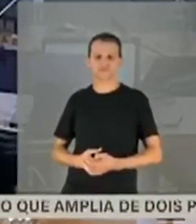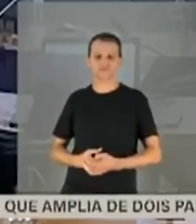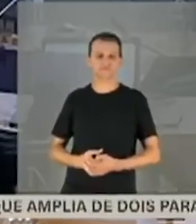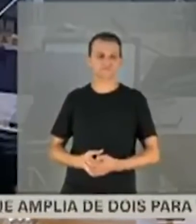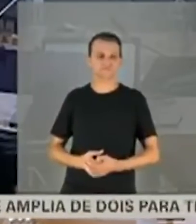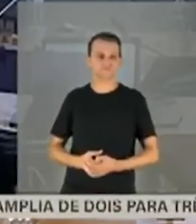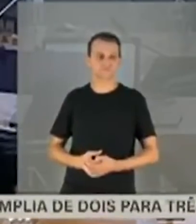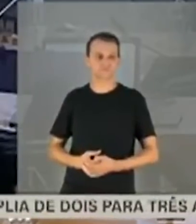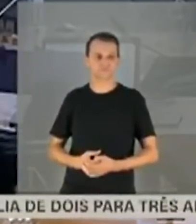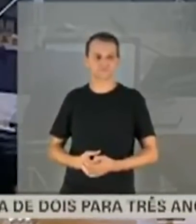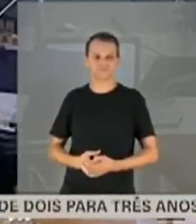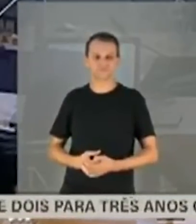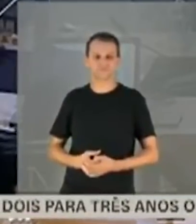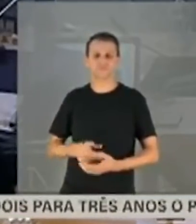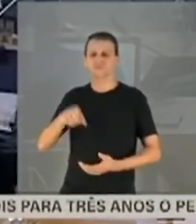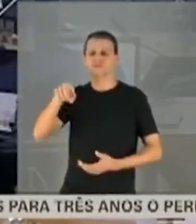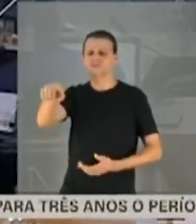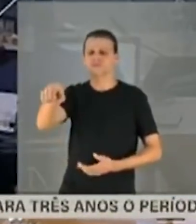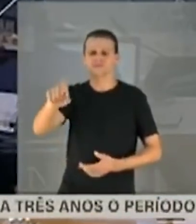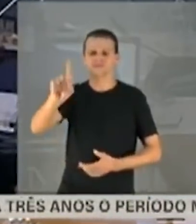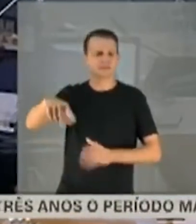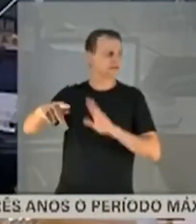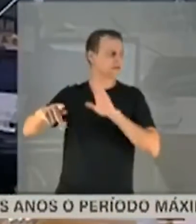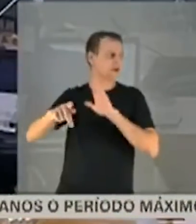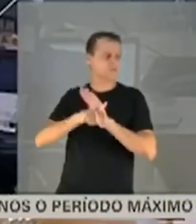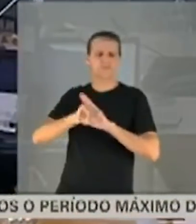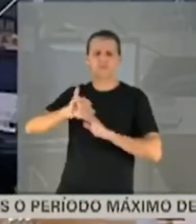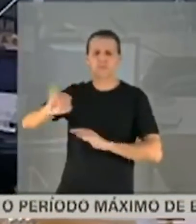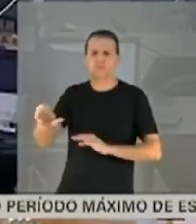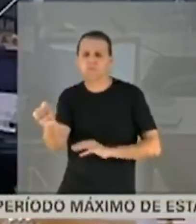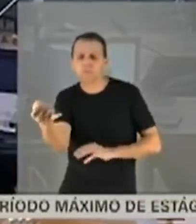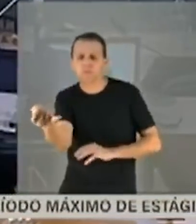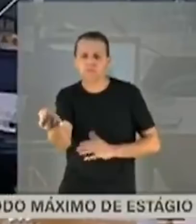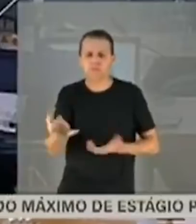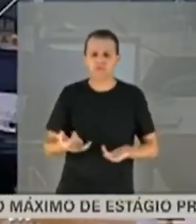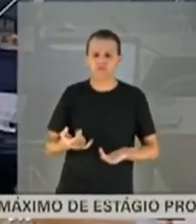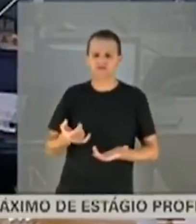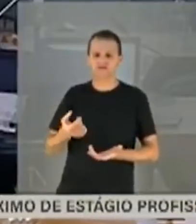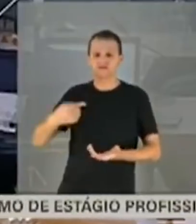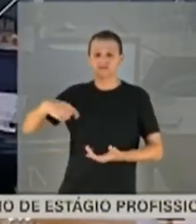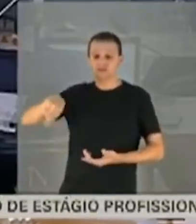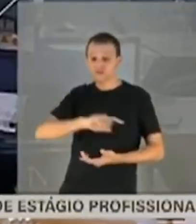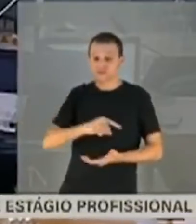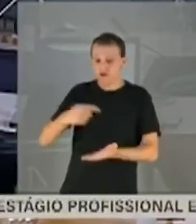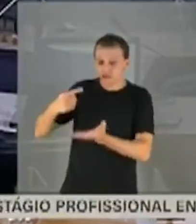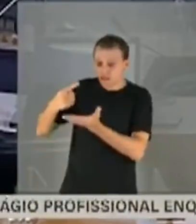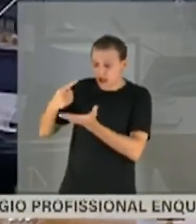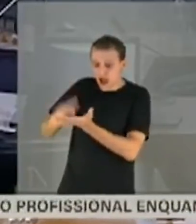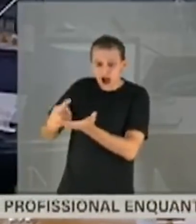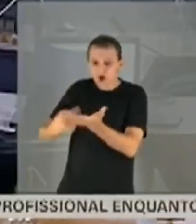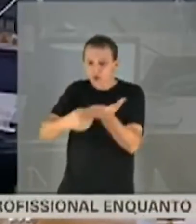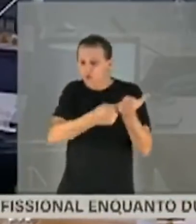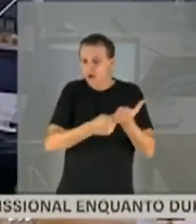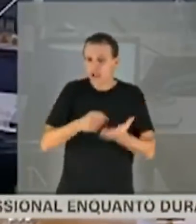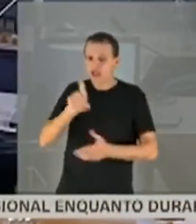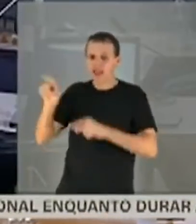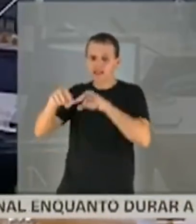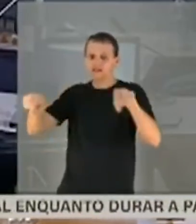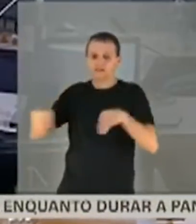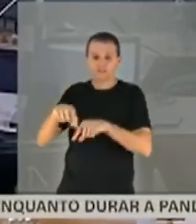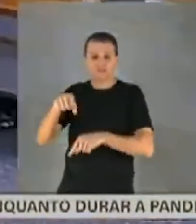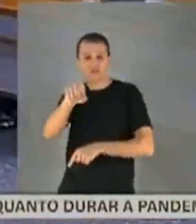pequeno posso ir nessa tava lá o escutou que nós acordamos eu não acordei isso